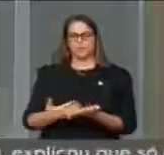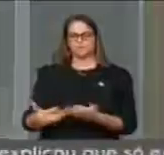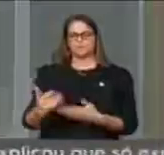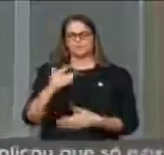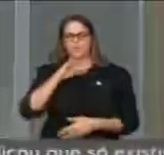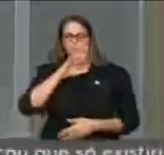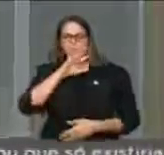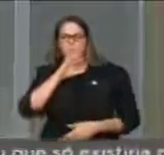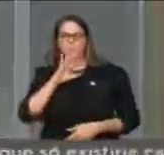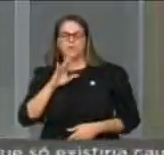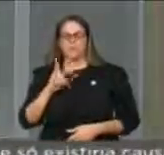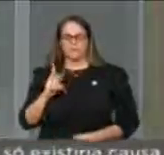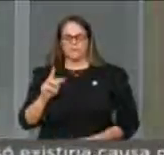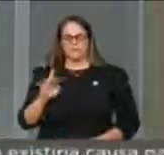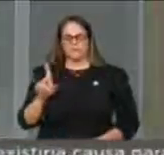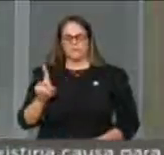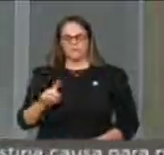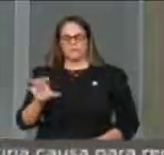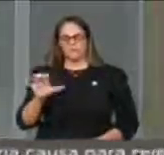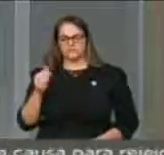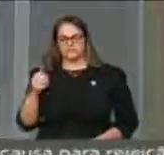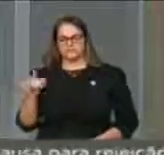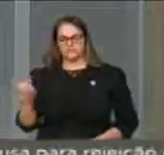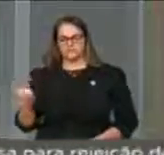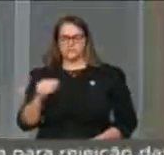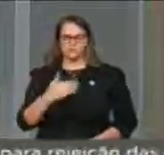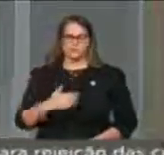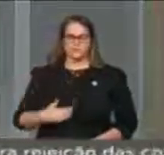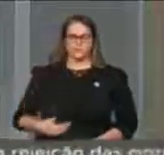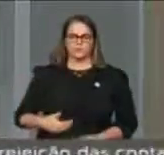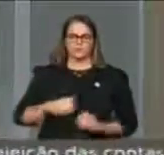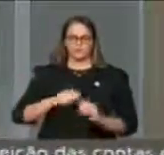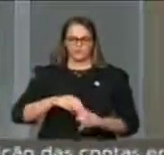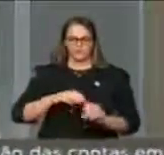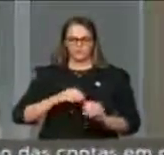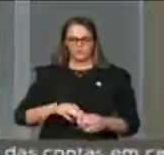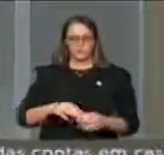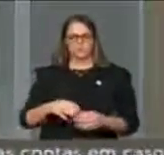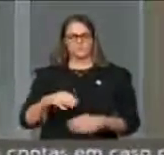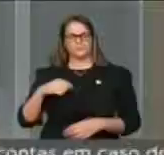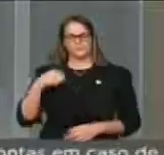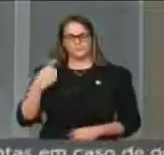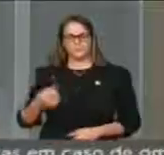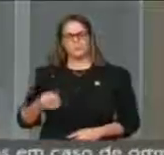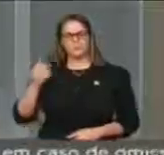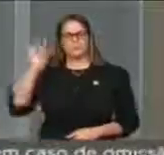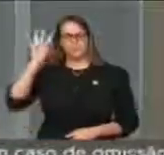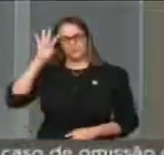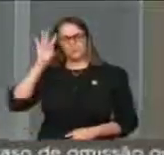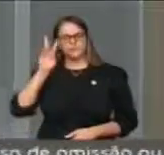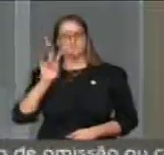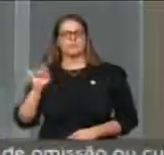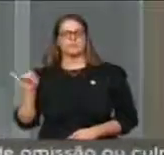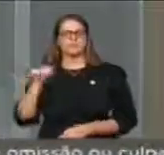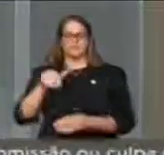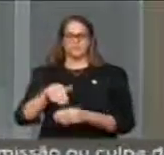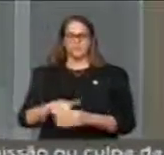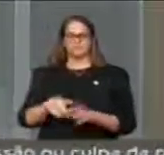Brasil. Espero que na quarta-feira esse plenário possa dar mais uma vez alegria aos nossos alunos